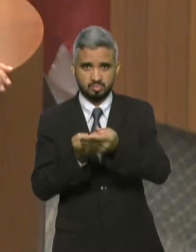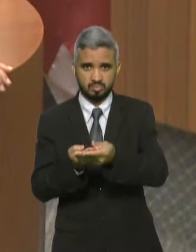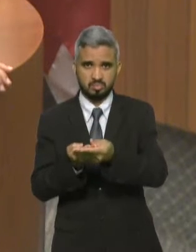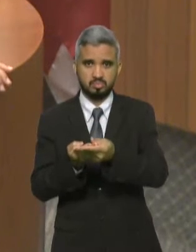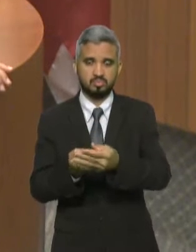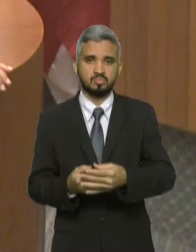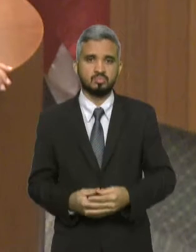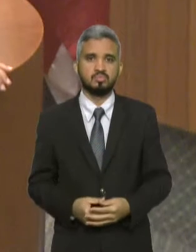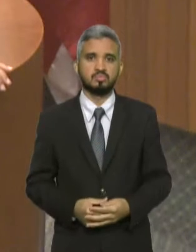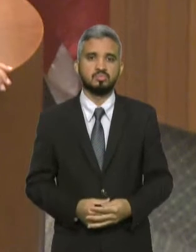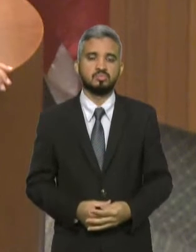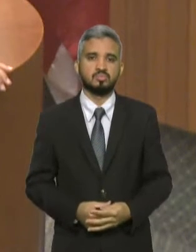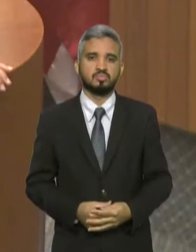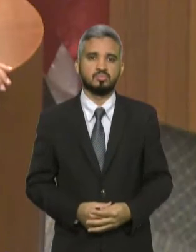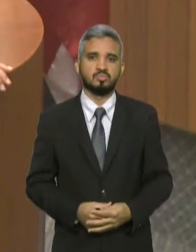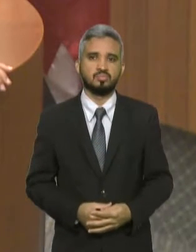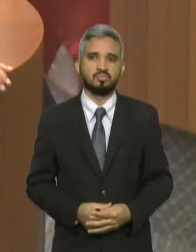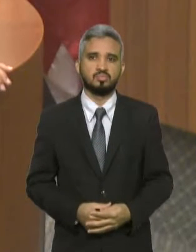em que